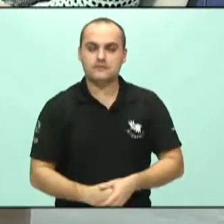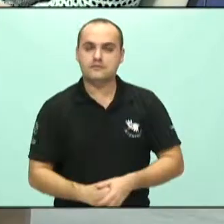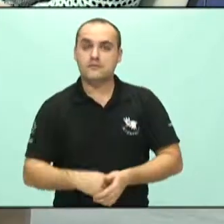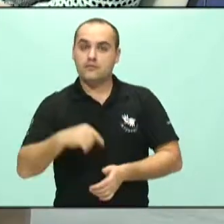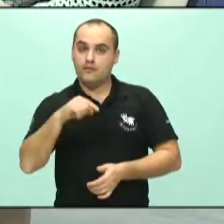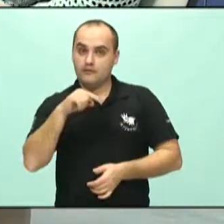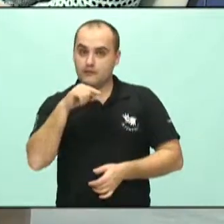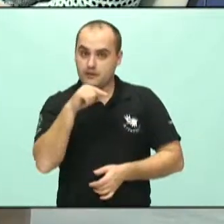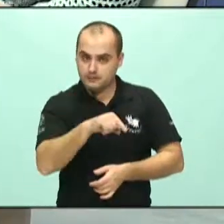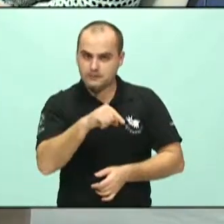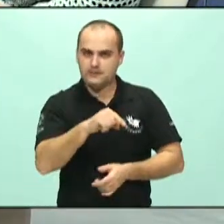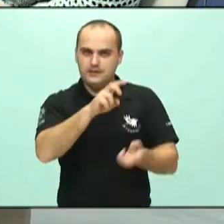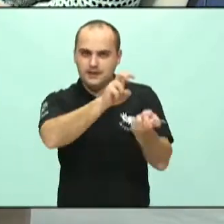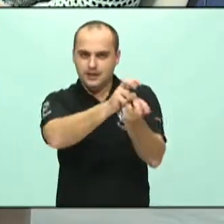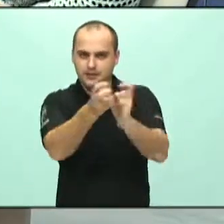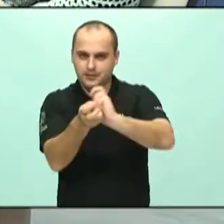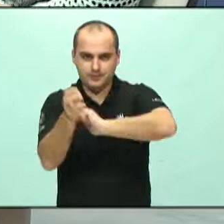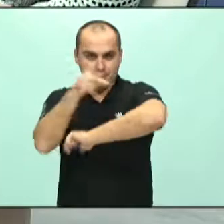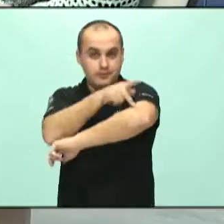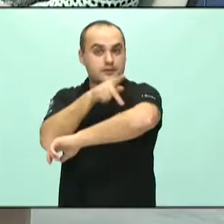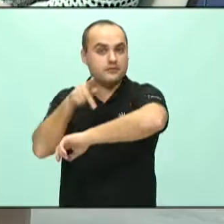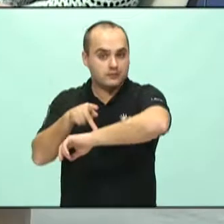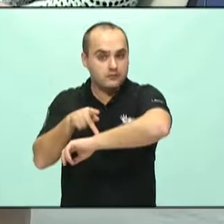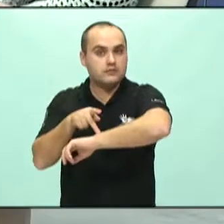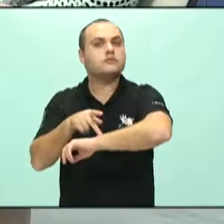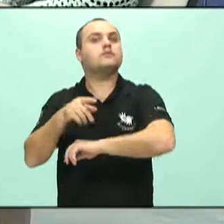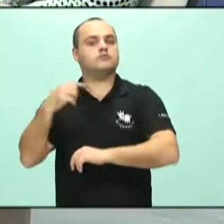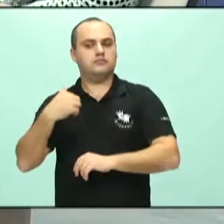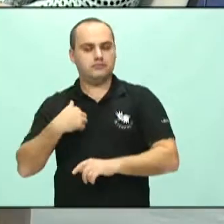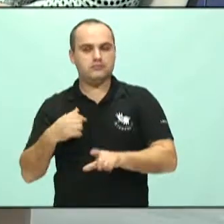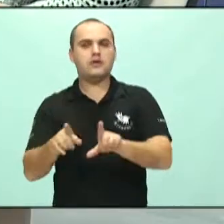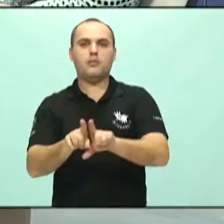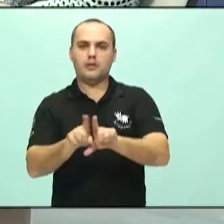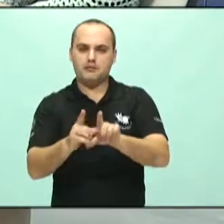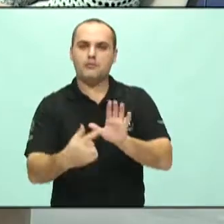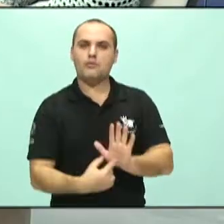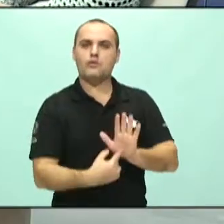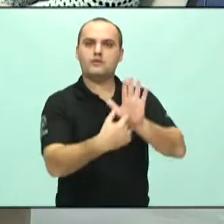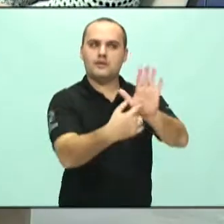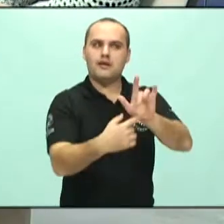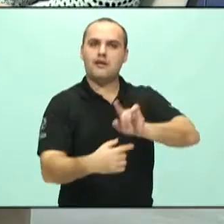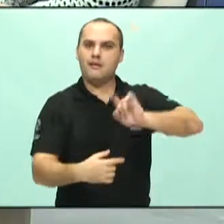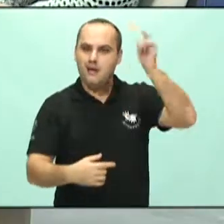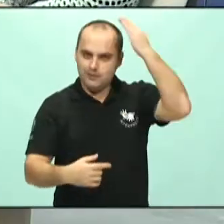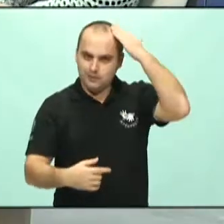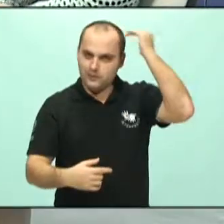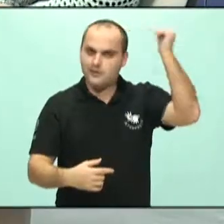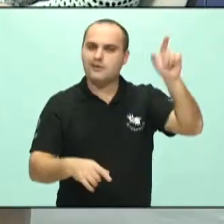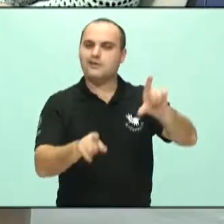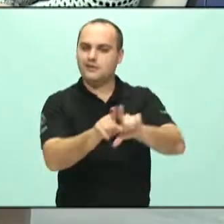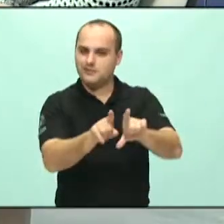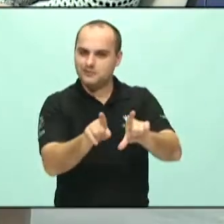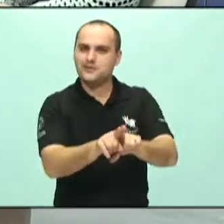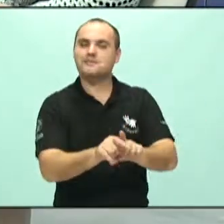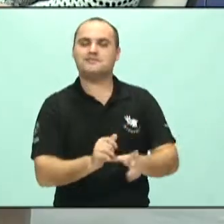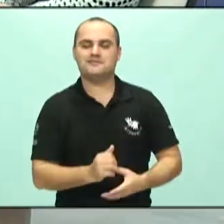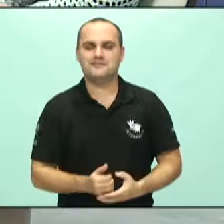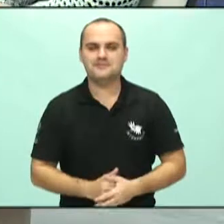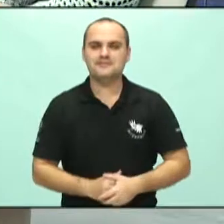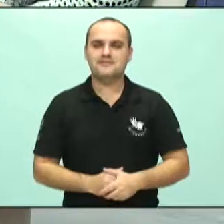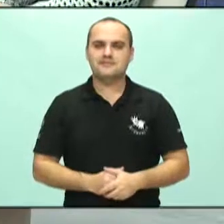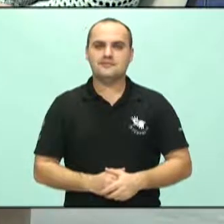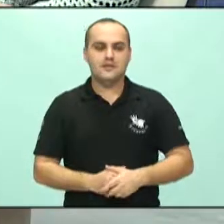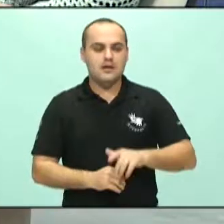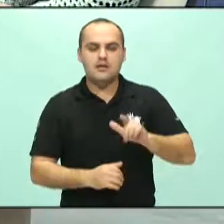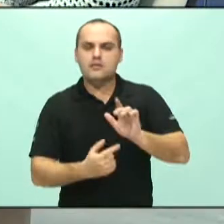ser de uma das pautas, né, que a gente vai estar fazendo nesse evento, tá ok? Mostrando a ferramenta